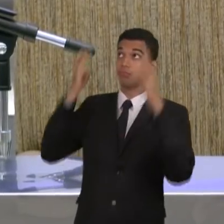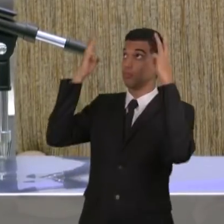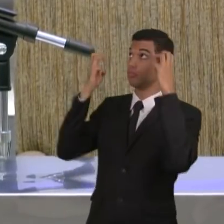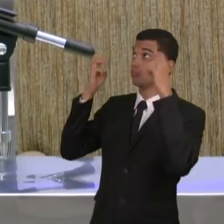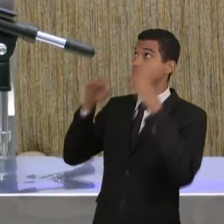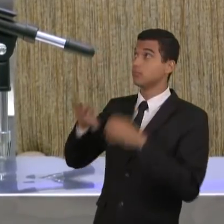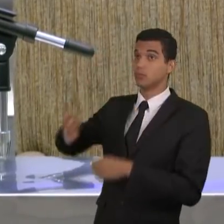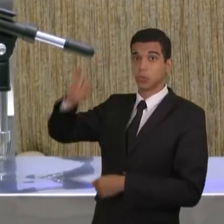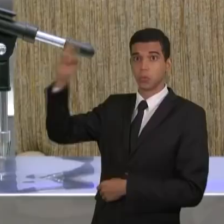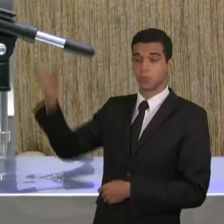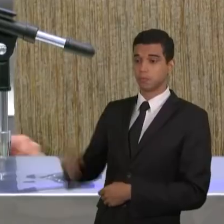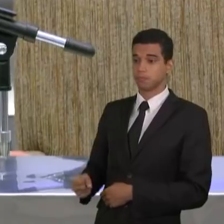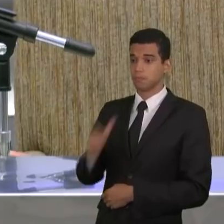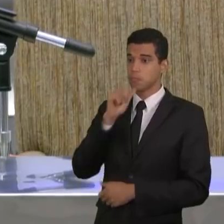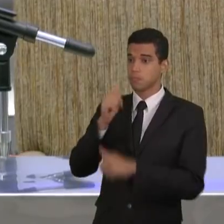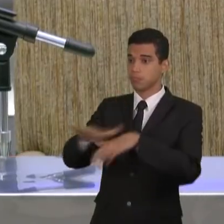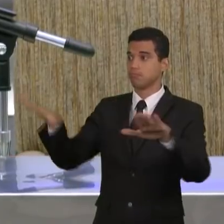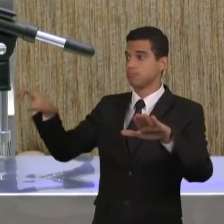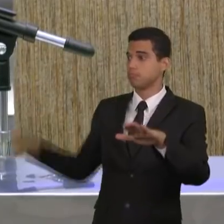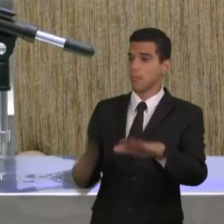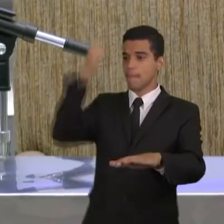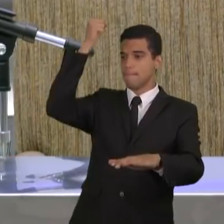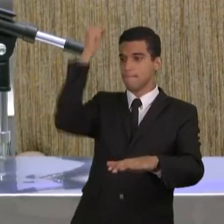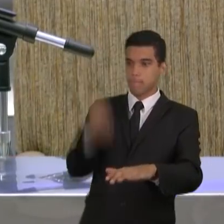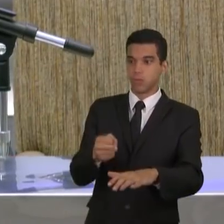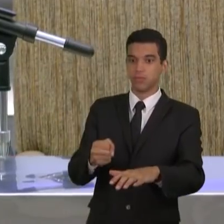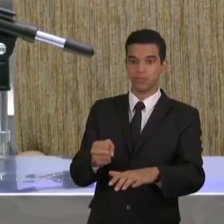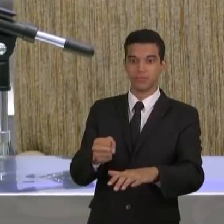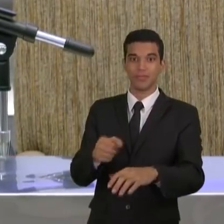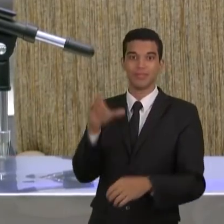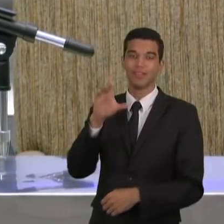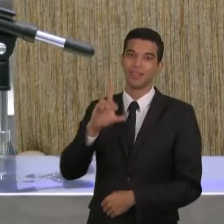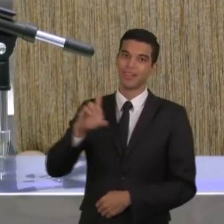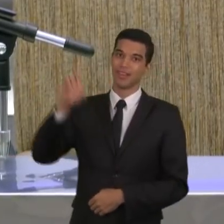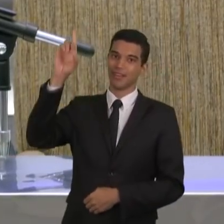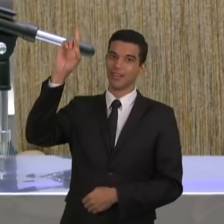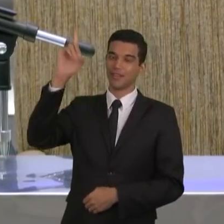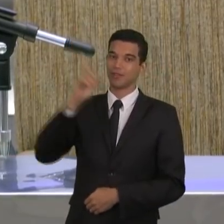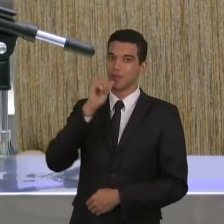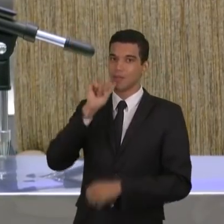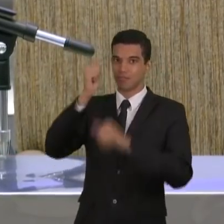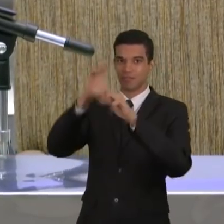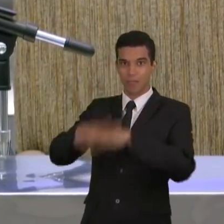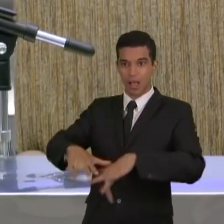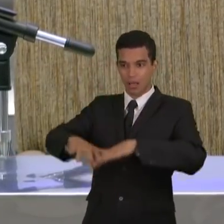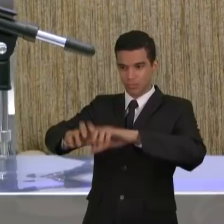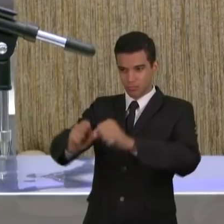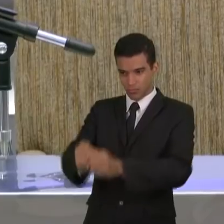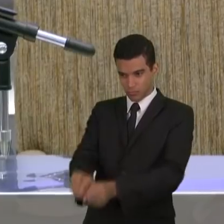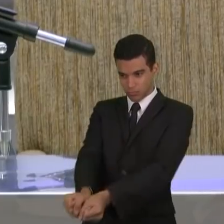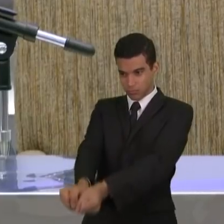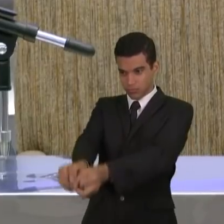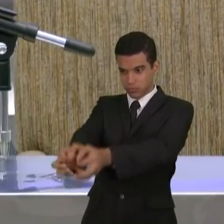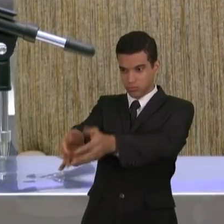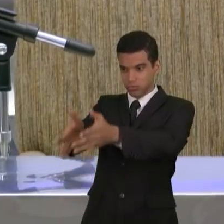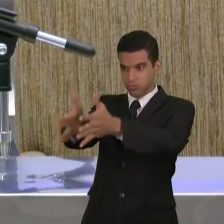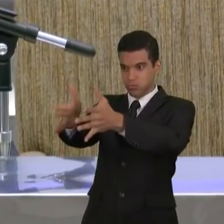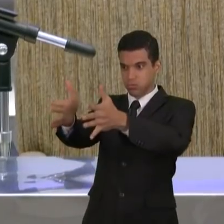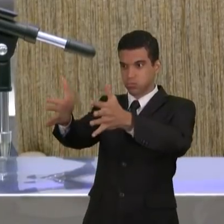mar aí o Deus que tira as barreiras para adoração o Deus que tira as